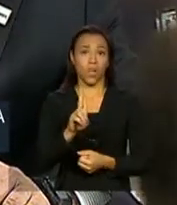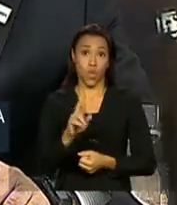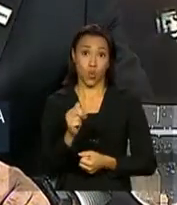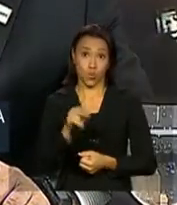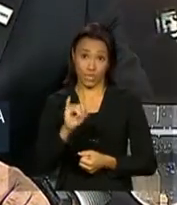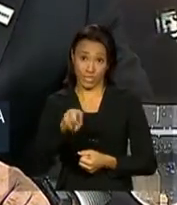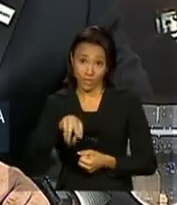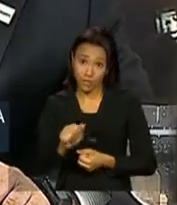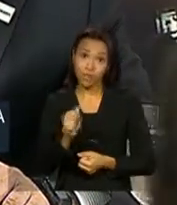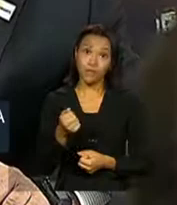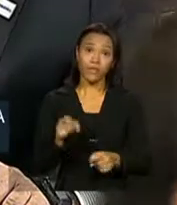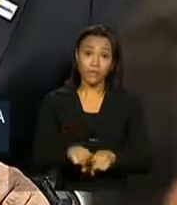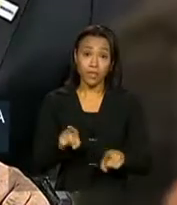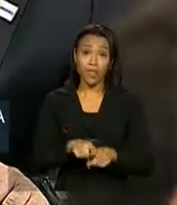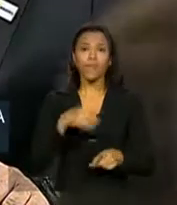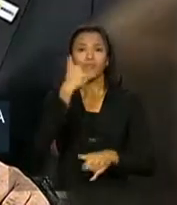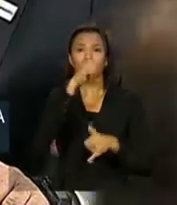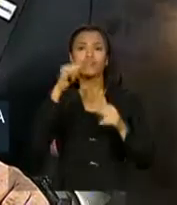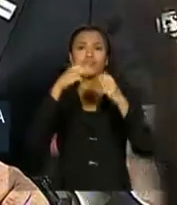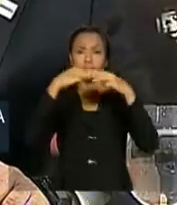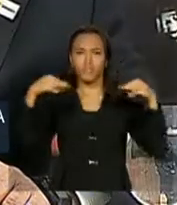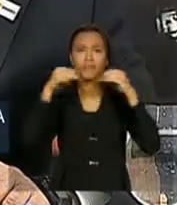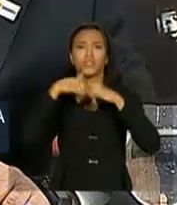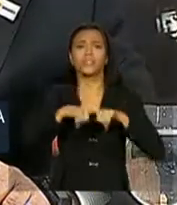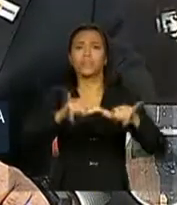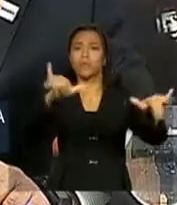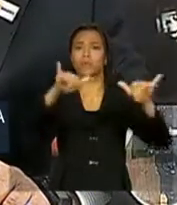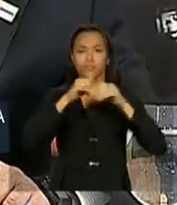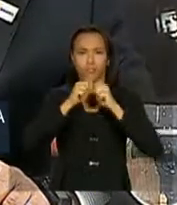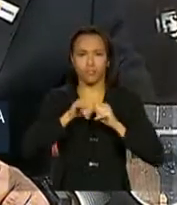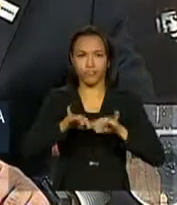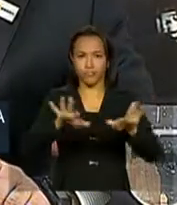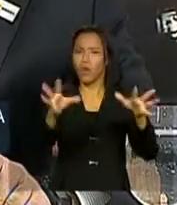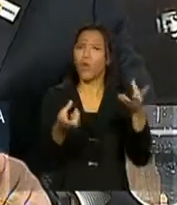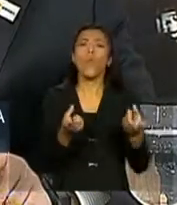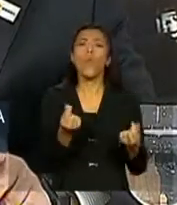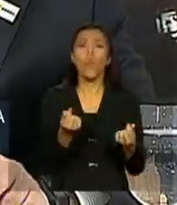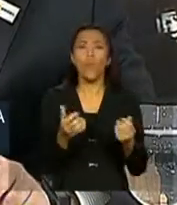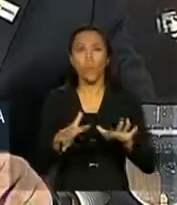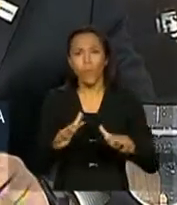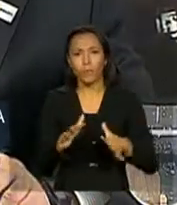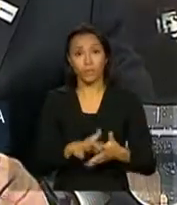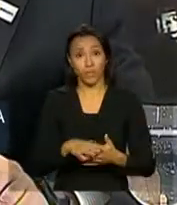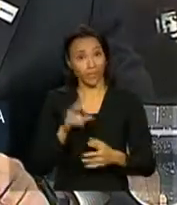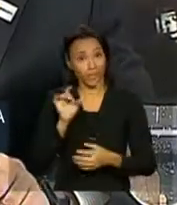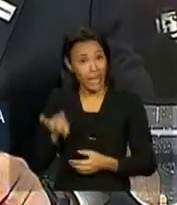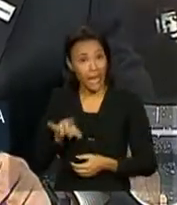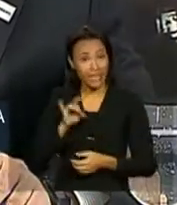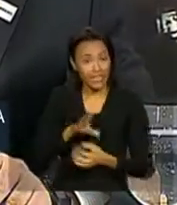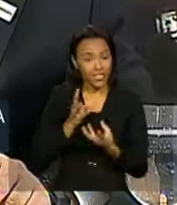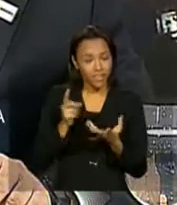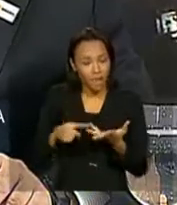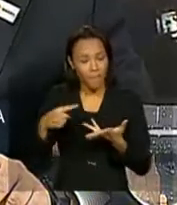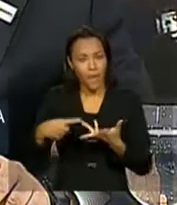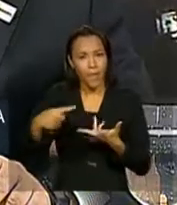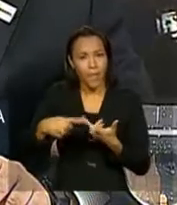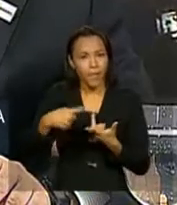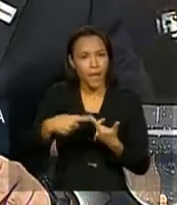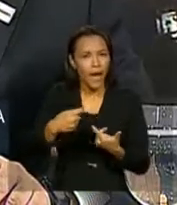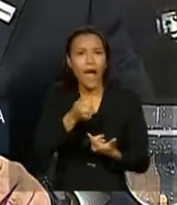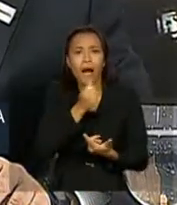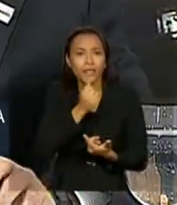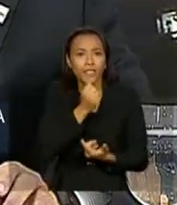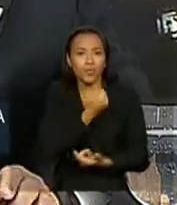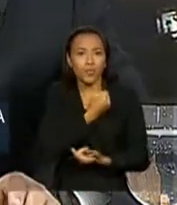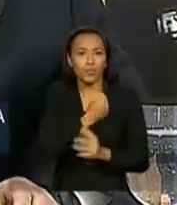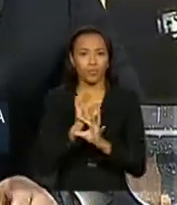para as linhas de transmissão, e só então nós vamos fechar componente por componente de transmissão e componente por componente de geração. Por isso que nós não temos esse número ainda